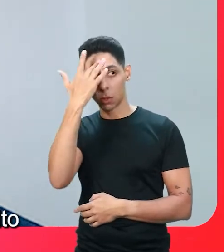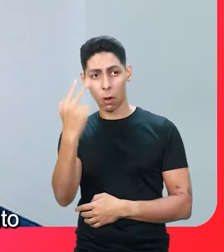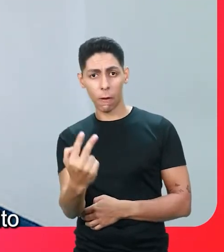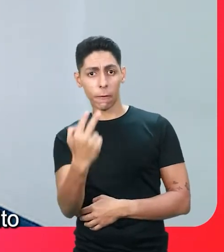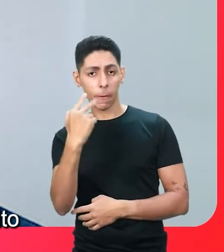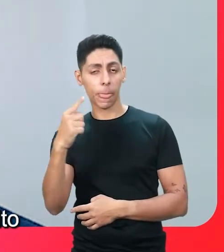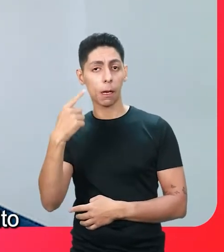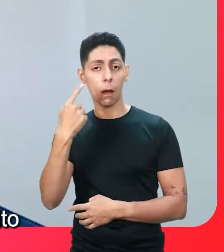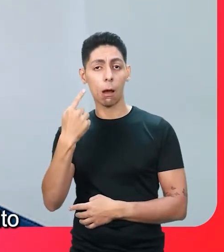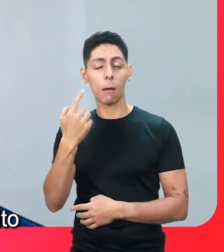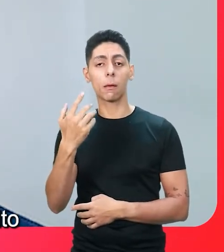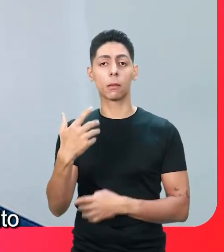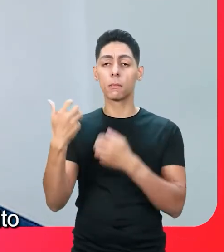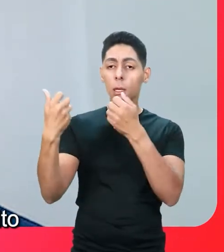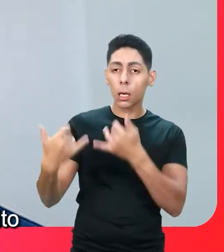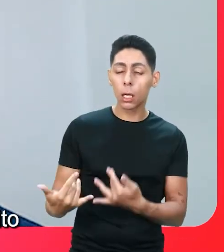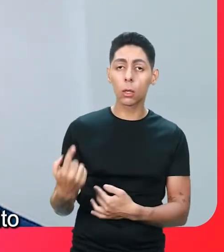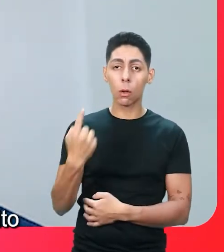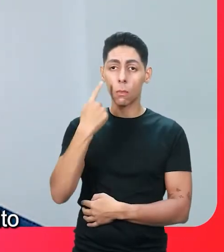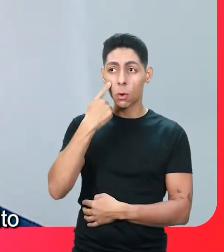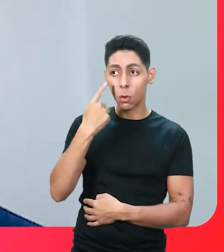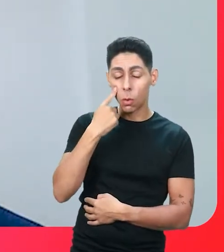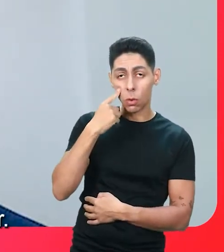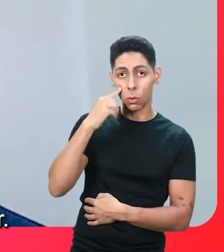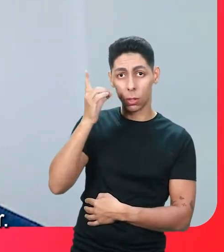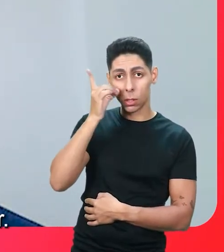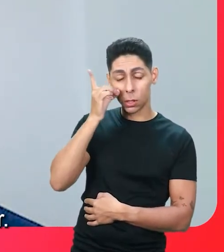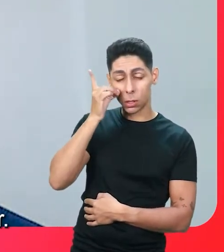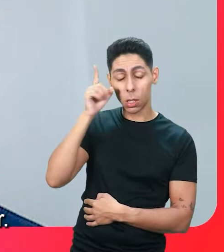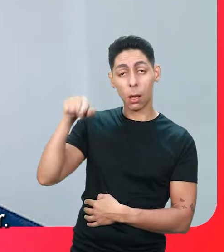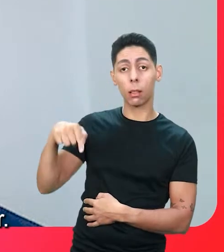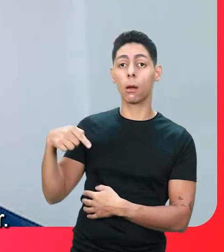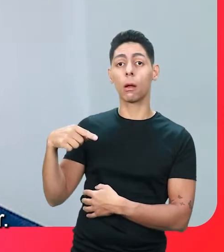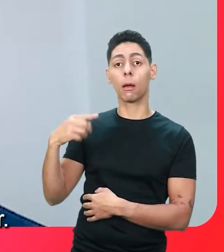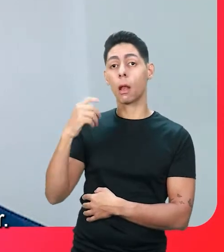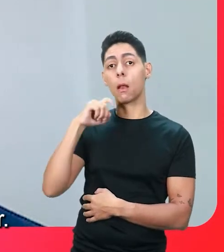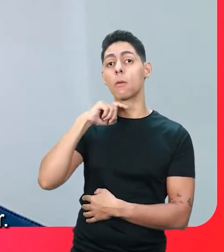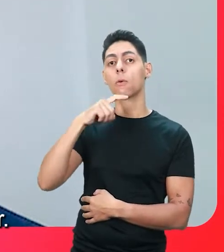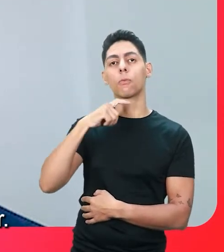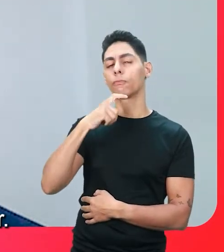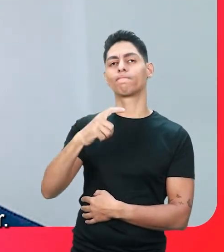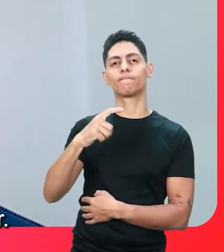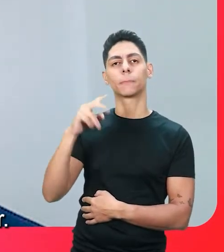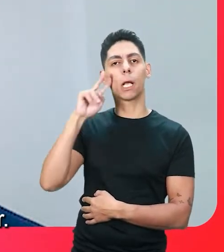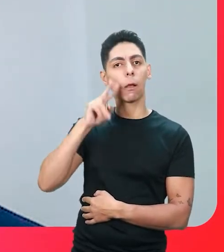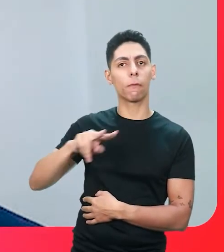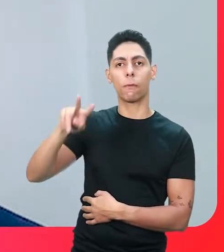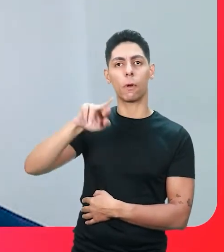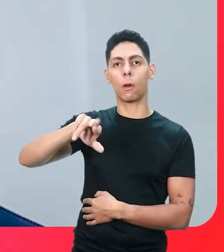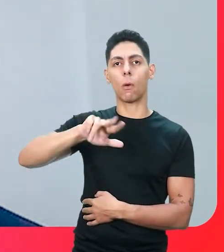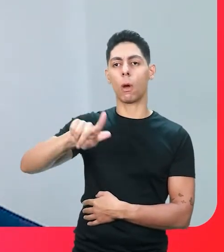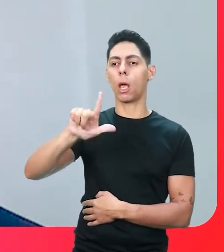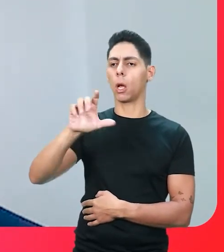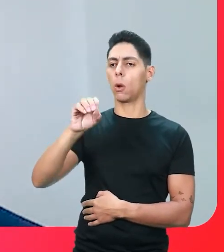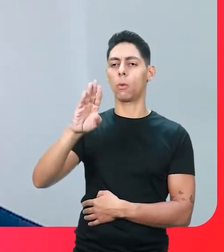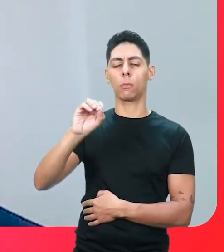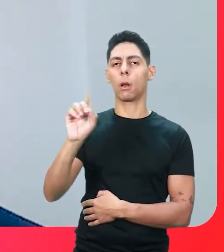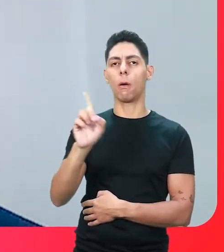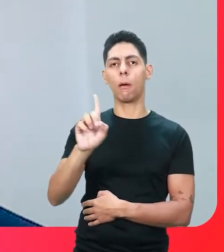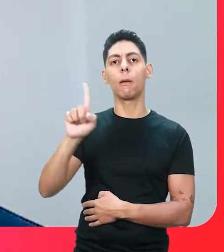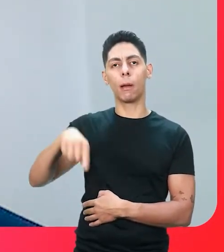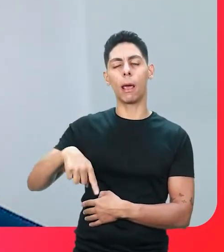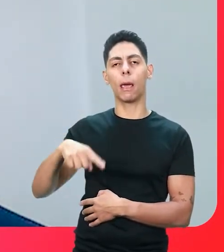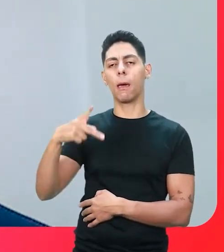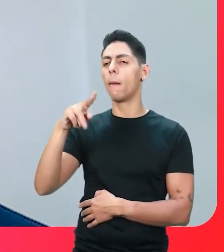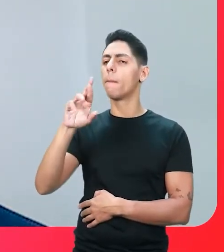descrever para quem é cego, eu estou apontando para o meu olho direito para dizer que ele não é um globo ocular, ele é uma prótese estética